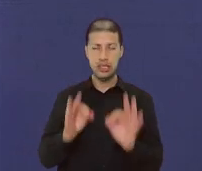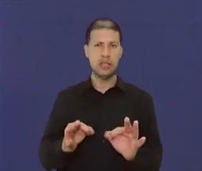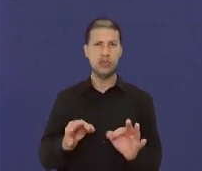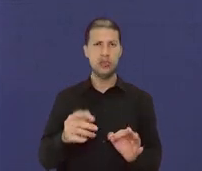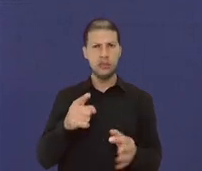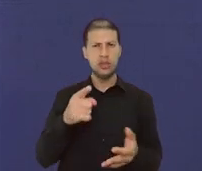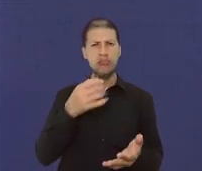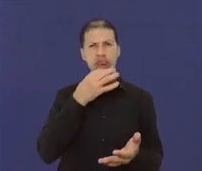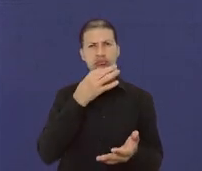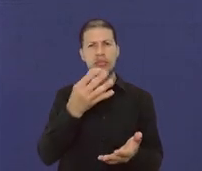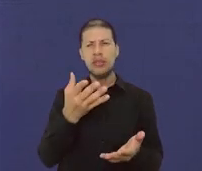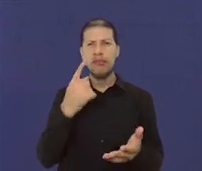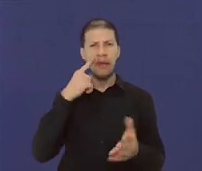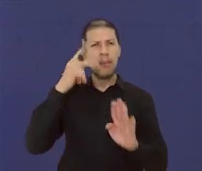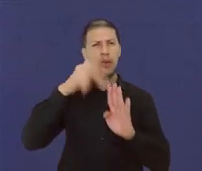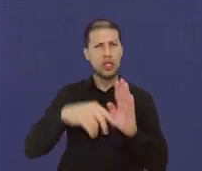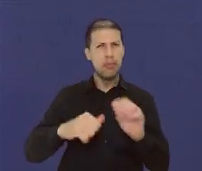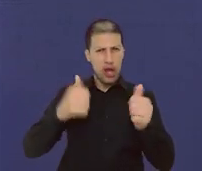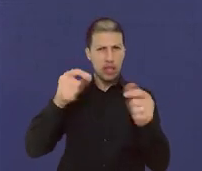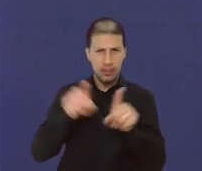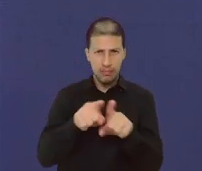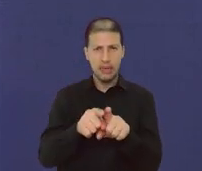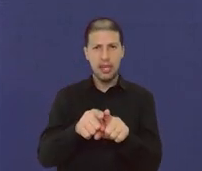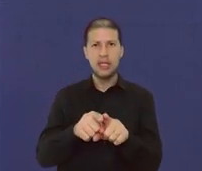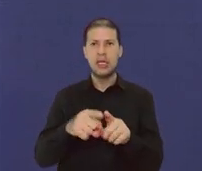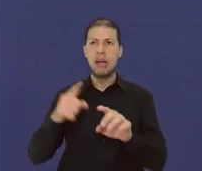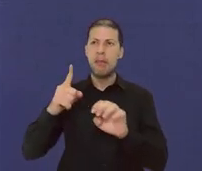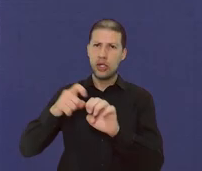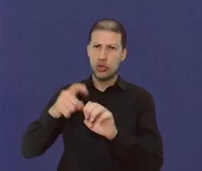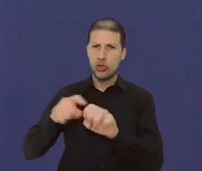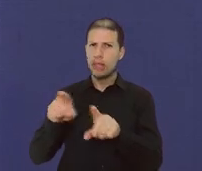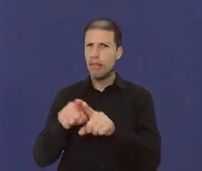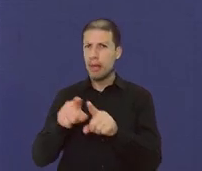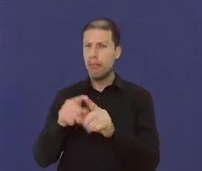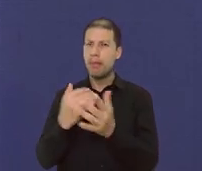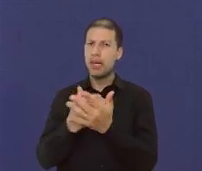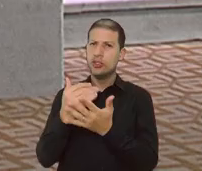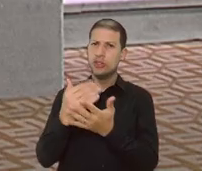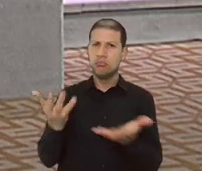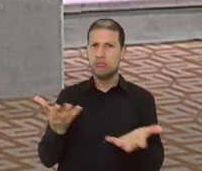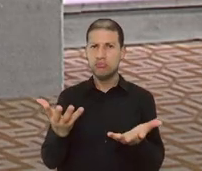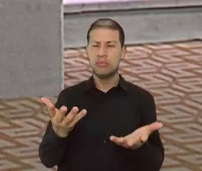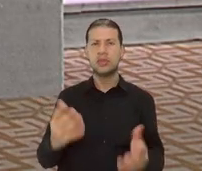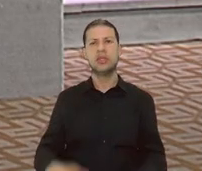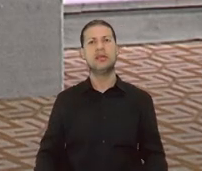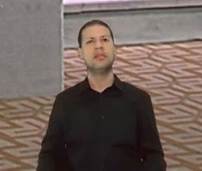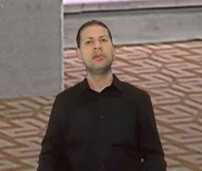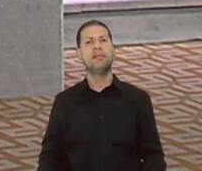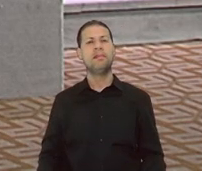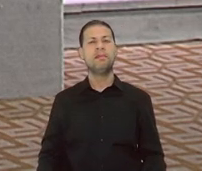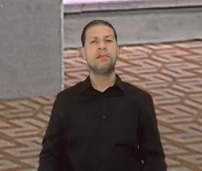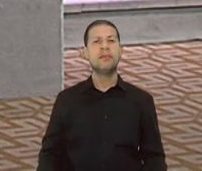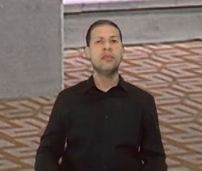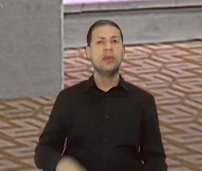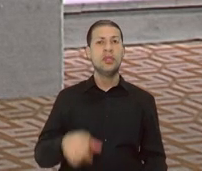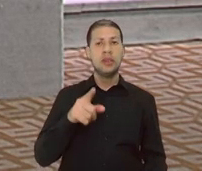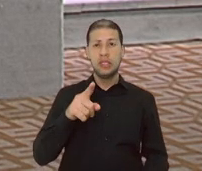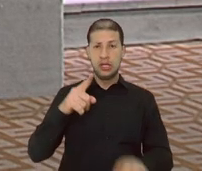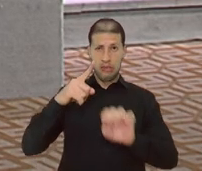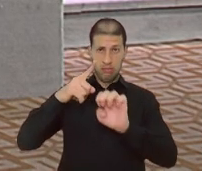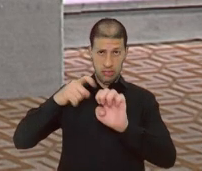ser visto projetos melhores também além de empreendedores também mais o empreendedor